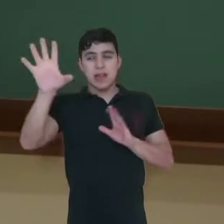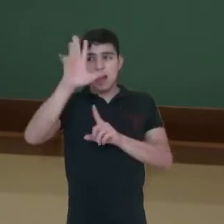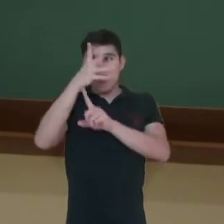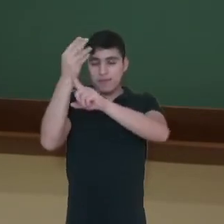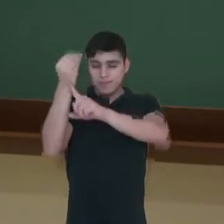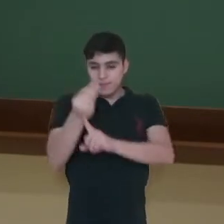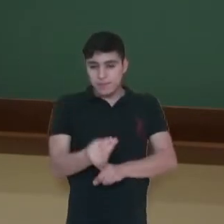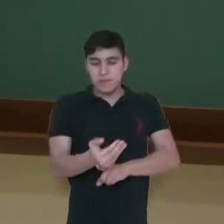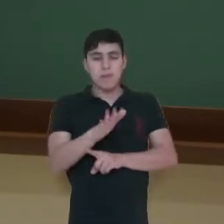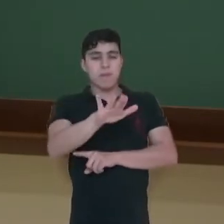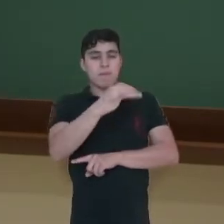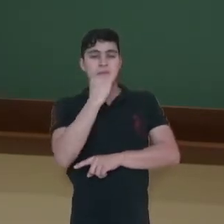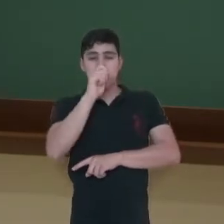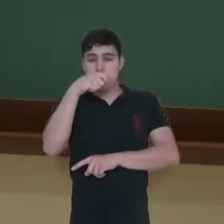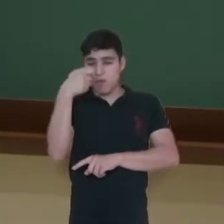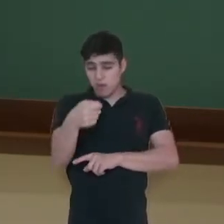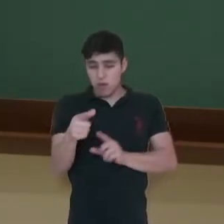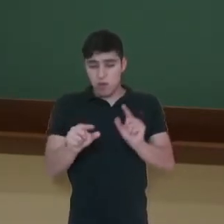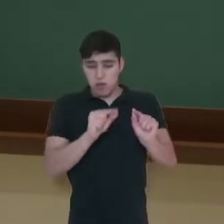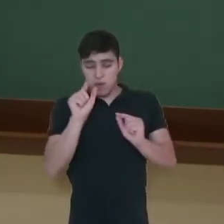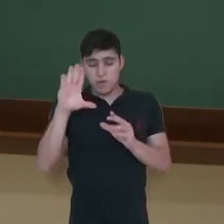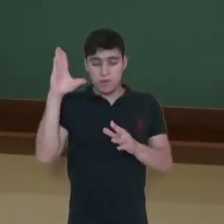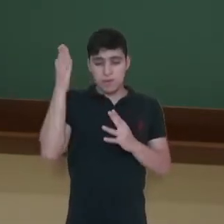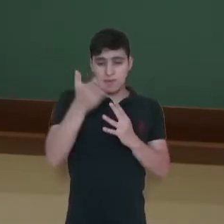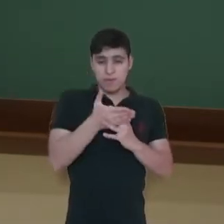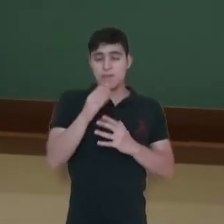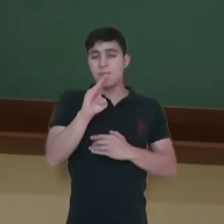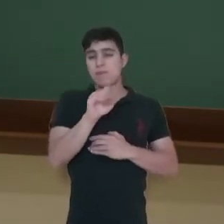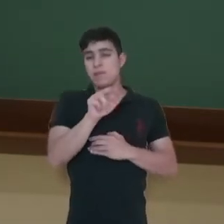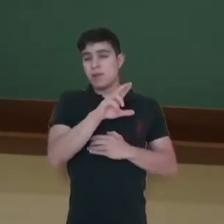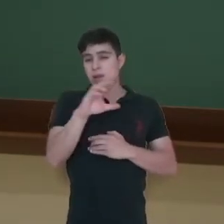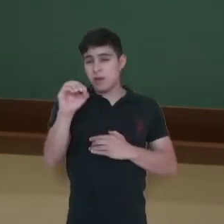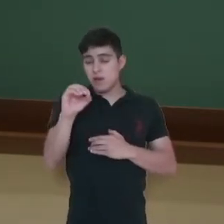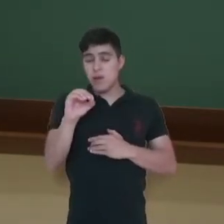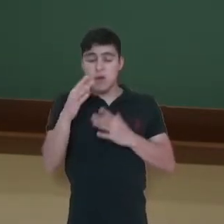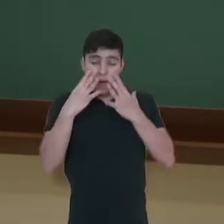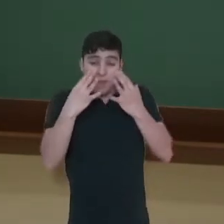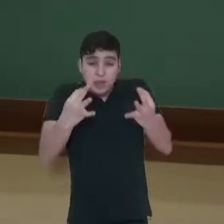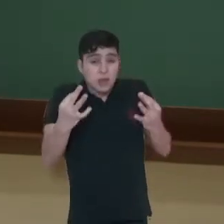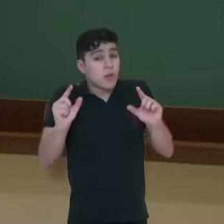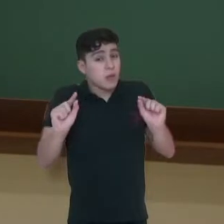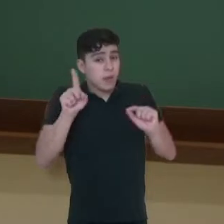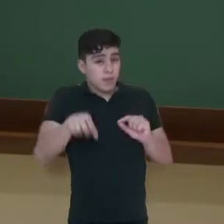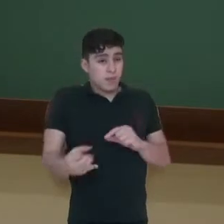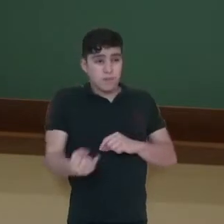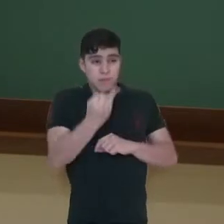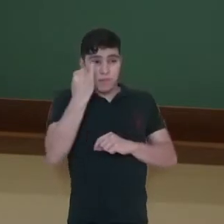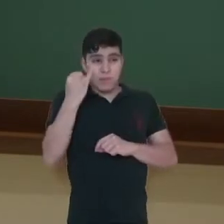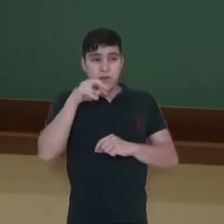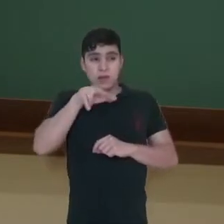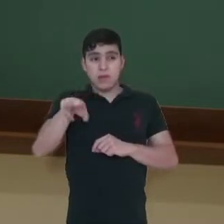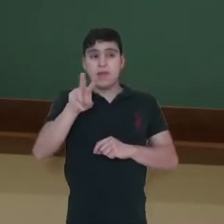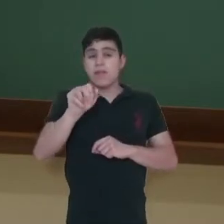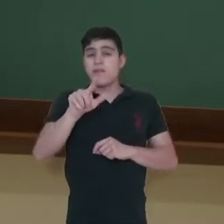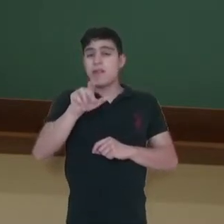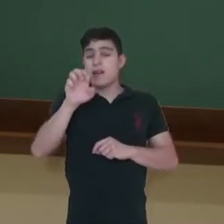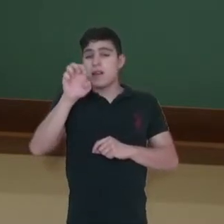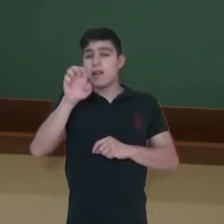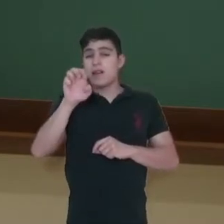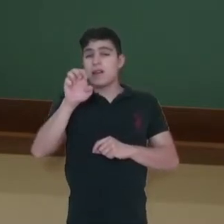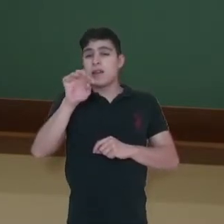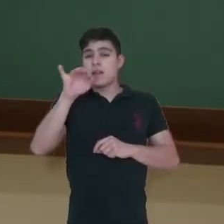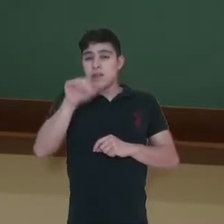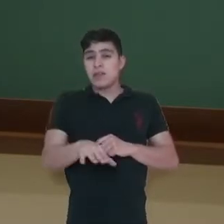que quando a gente fala com relação a barroco, só uma observação, pessoal, aqui não é Valentim, tá? Esse daqui é uma obra